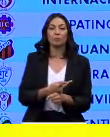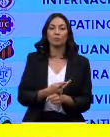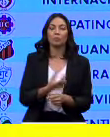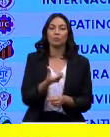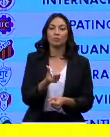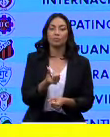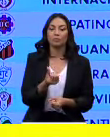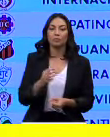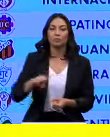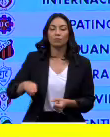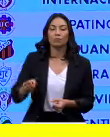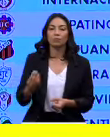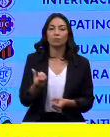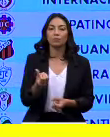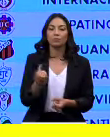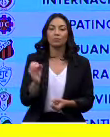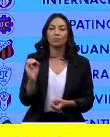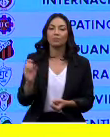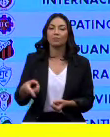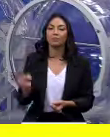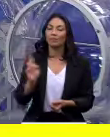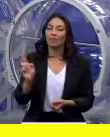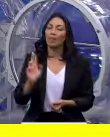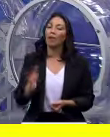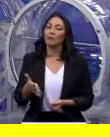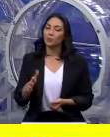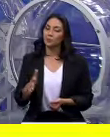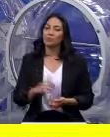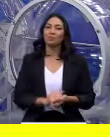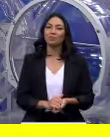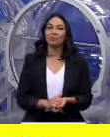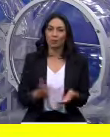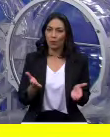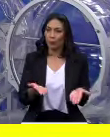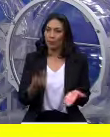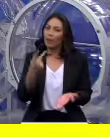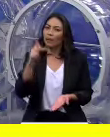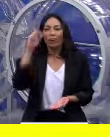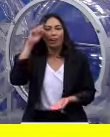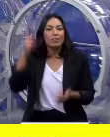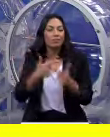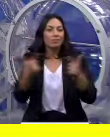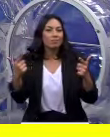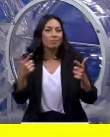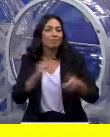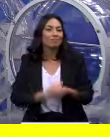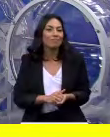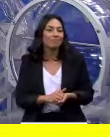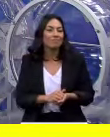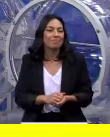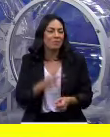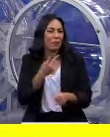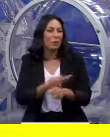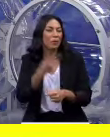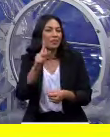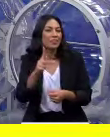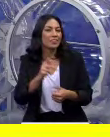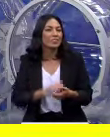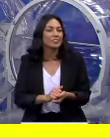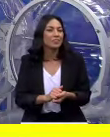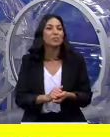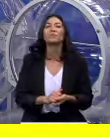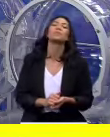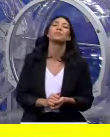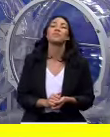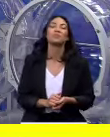de 6 milhões e 600 mil reais. Quem sabe hoje é seu dia de sorte, quem sabe você leva essa bolada toda para